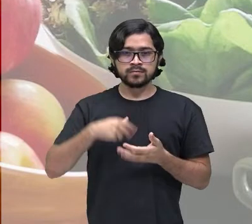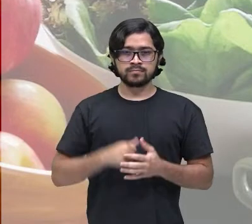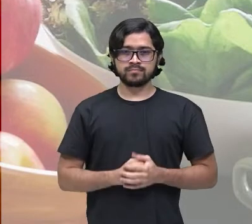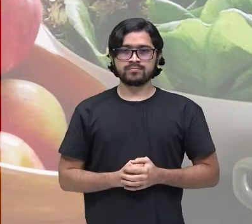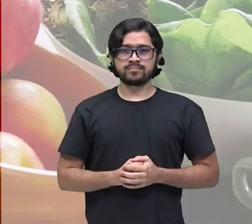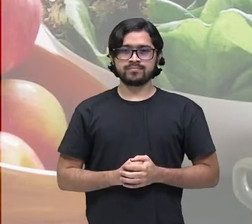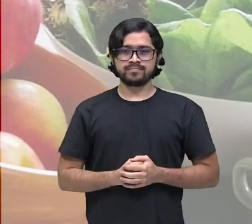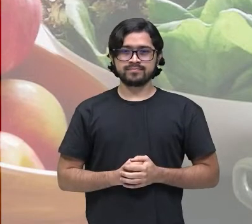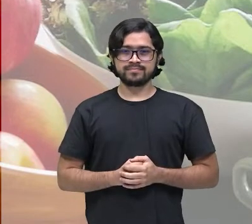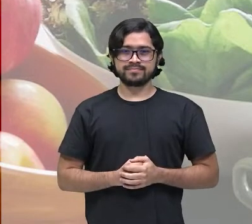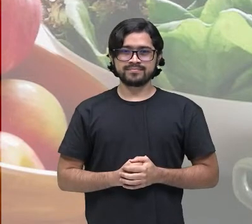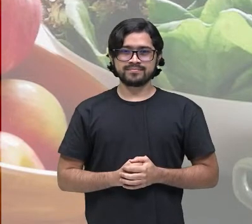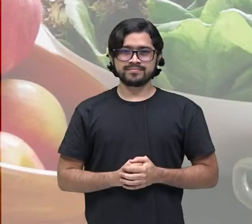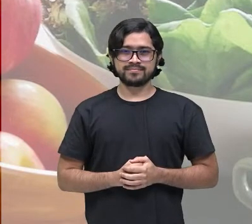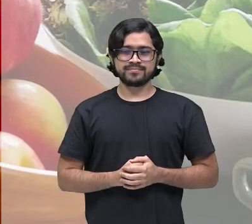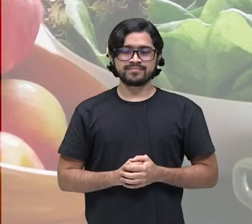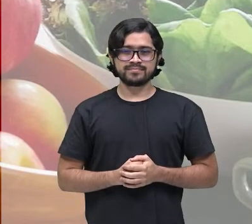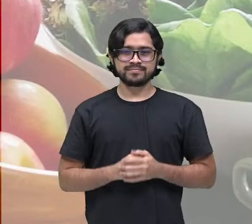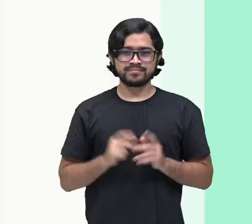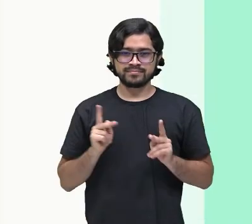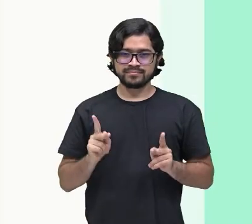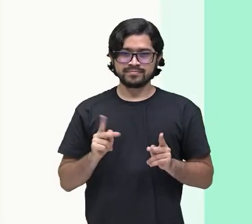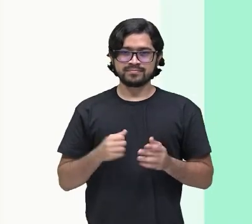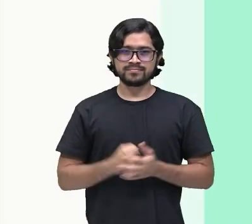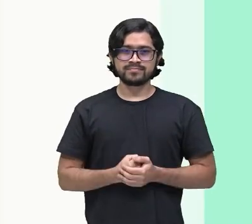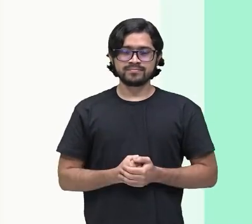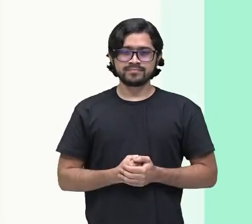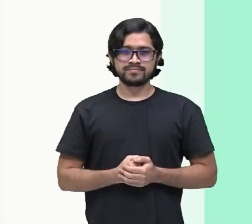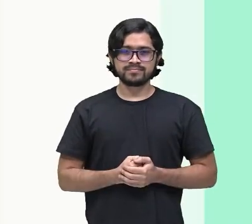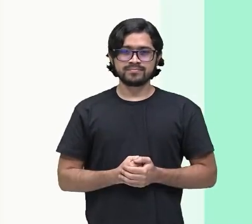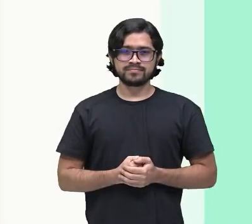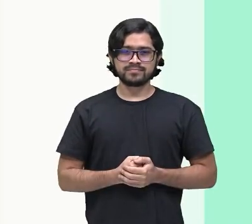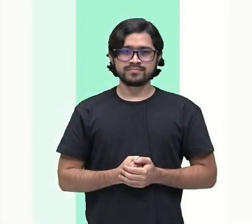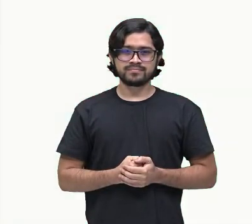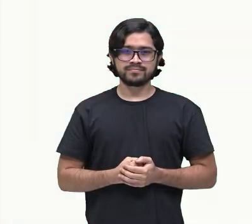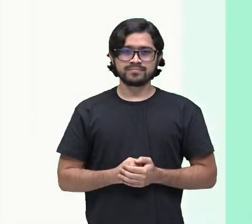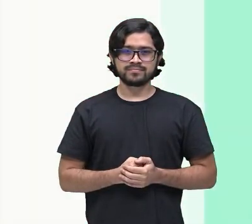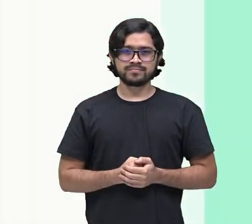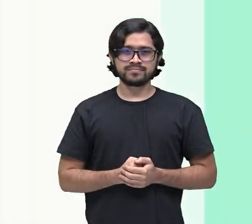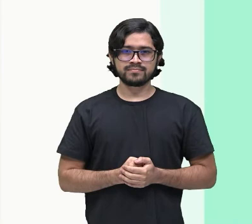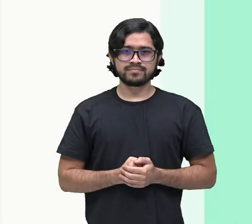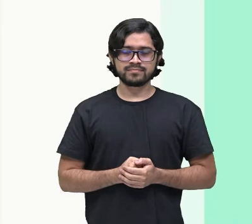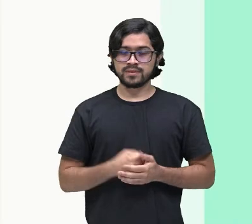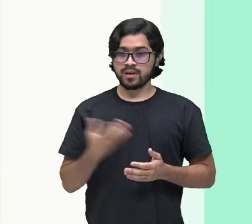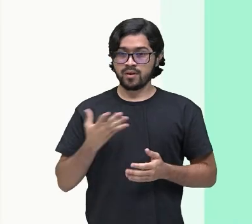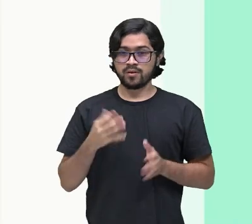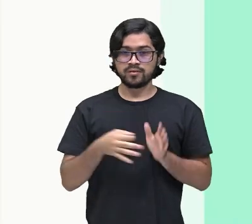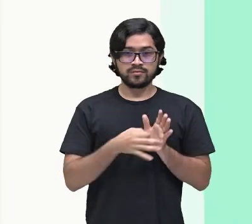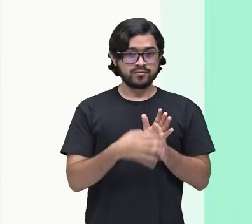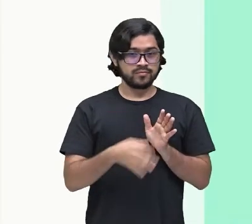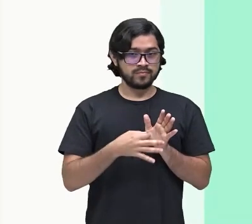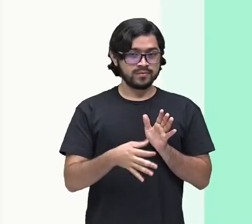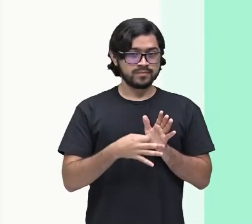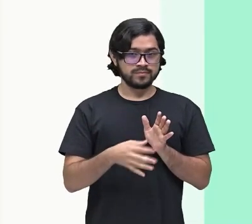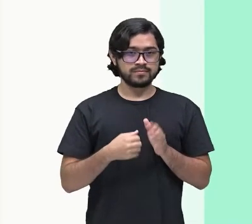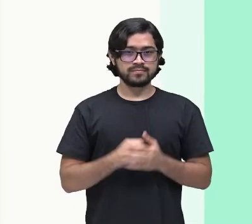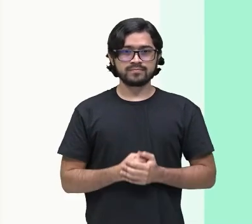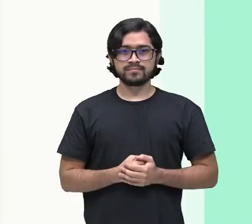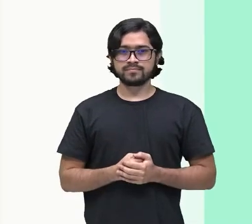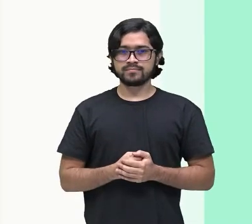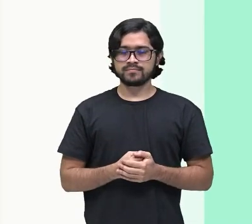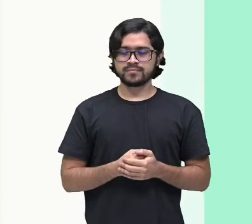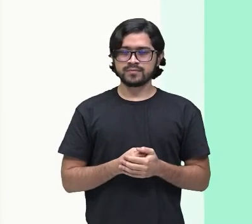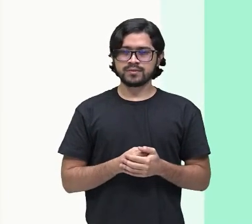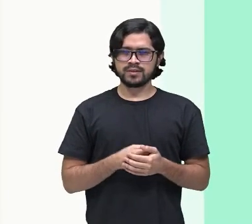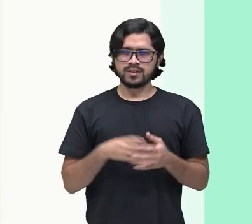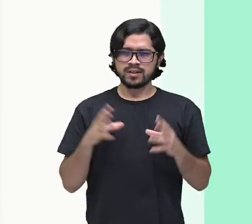macarrão, certo? Então, vamos agora para o nosso comentário, né? Então, o tato é